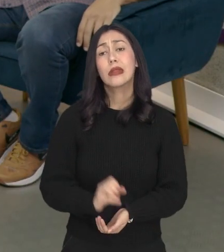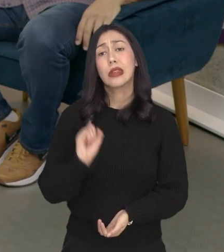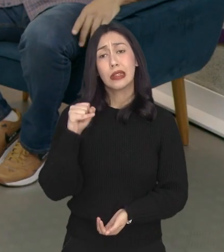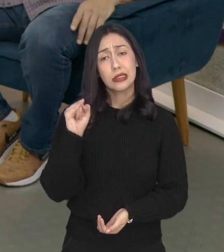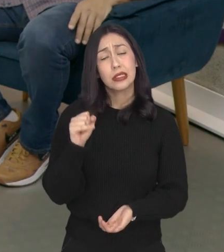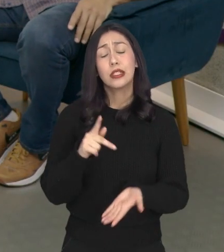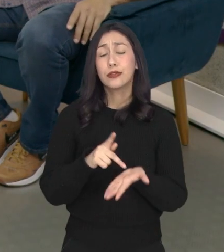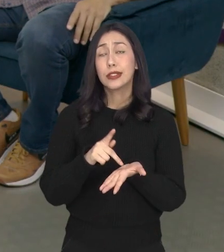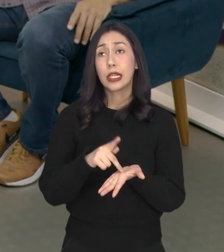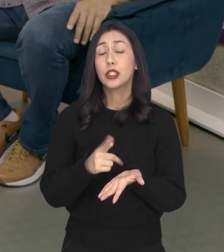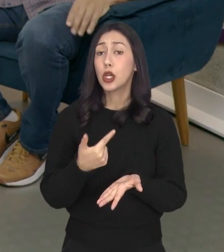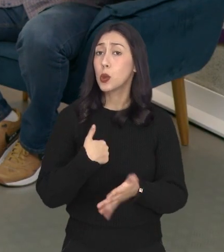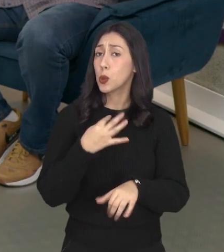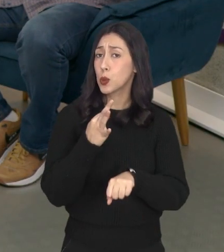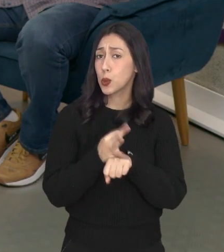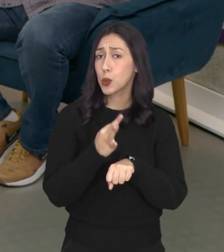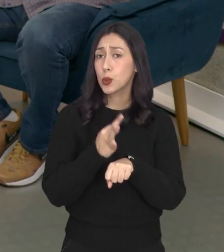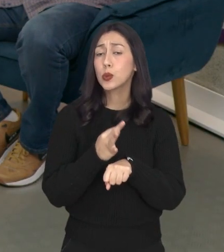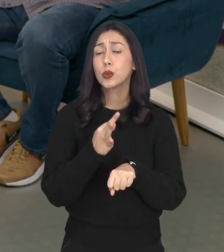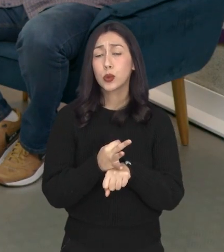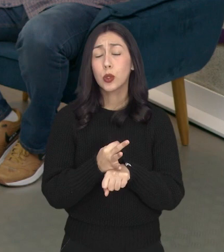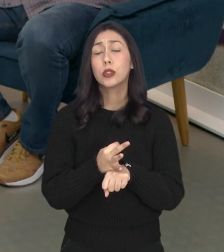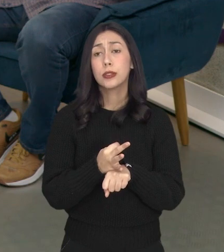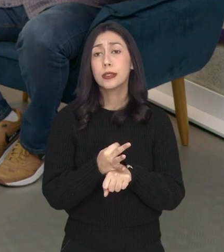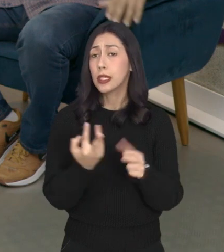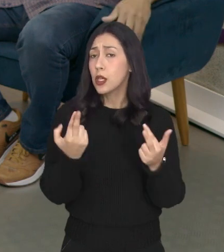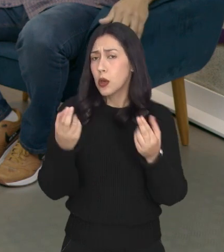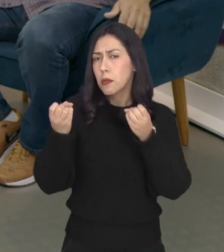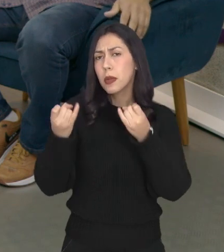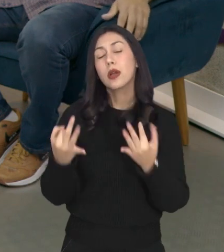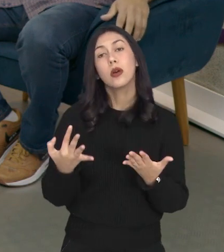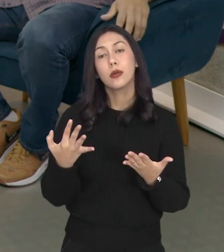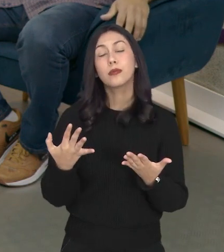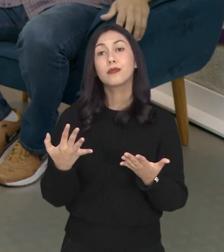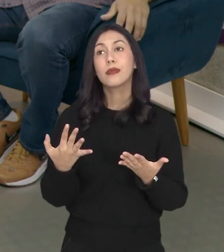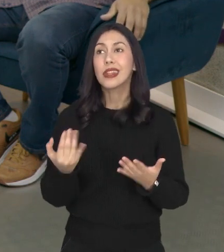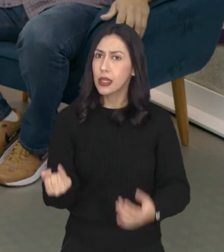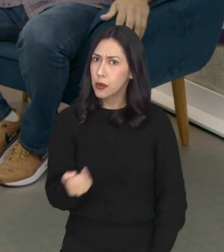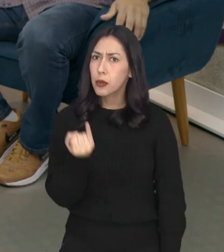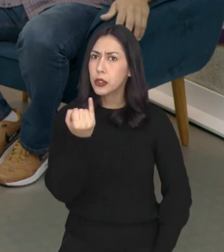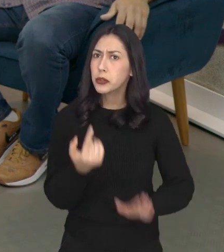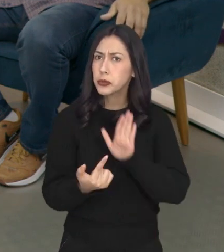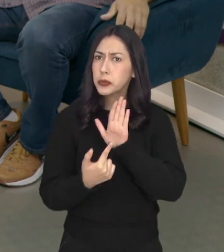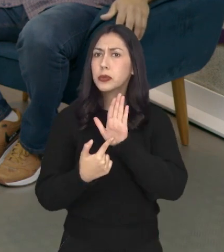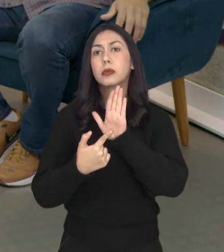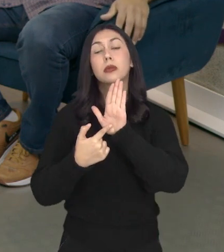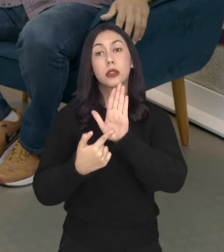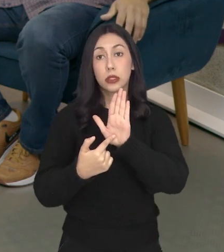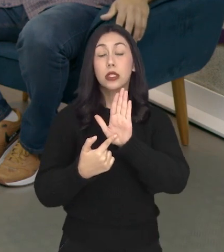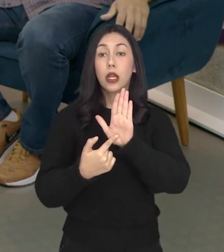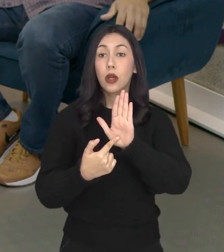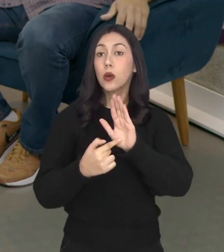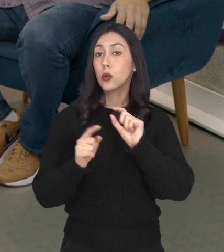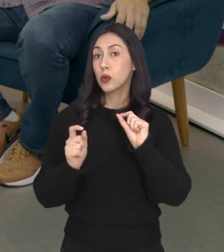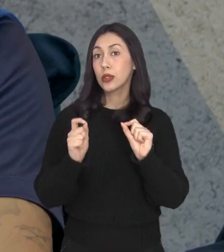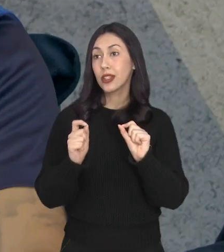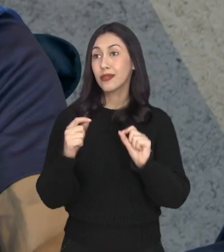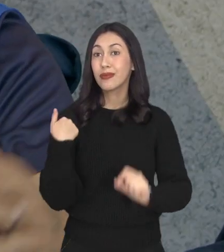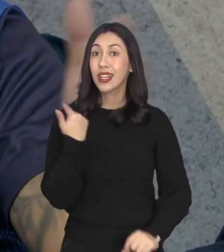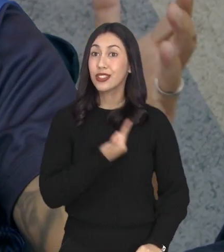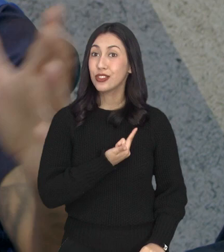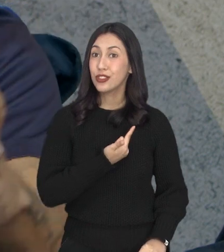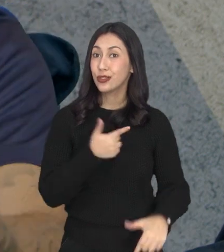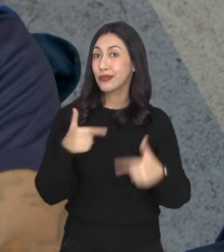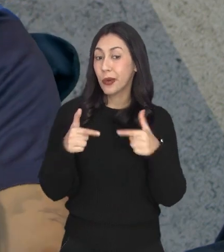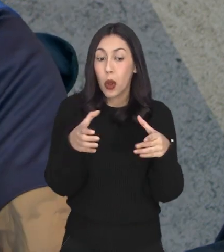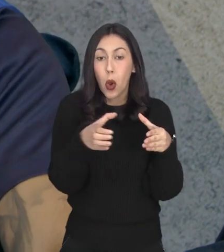em cima dessa área, né, Charles? Eu como treinador, o que o Charles frisou é bem legal. Realmente a gente trabalha